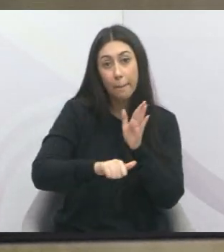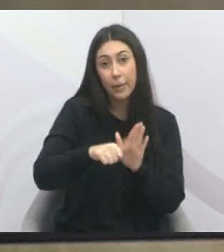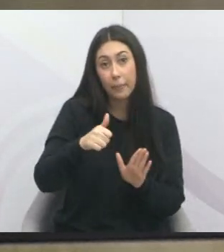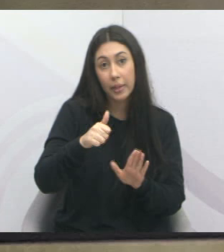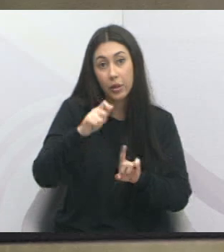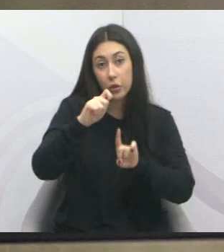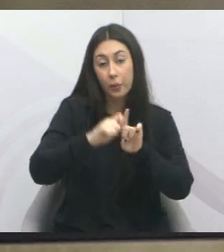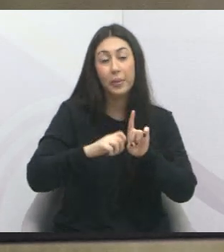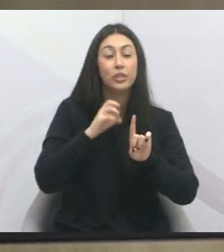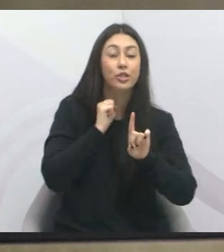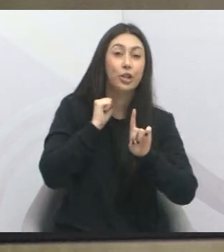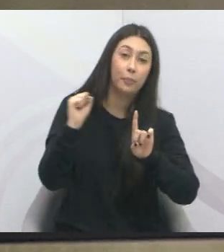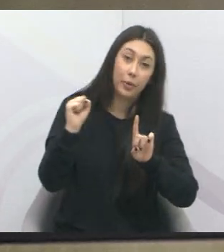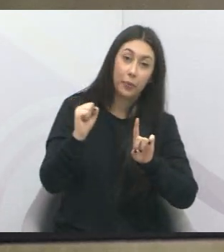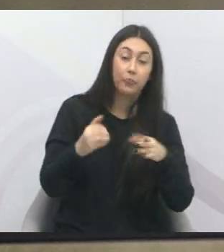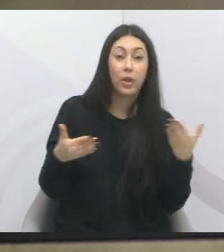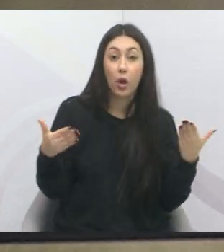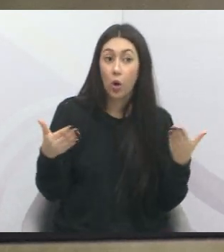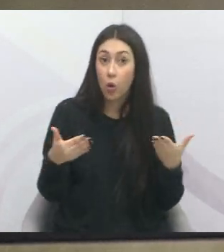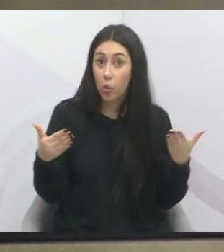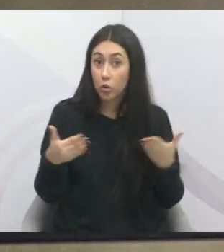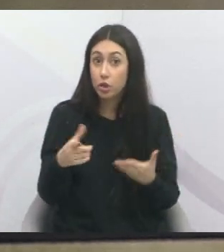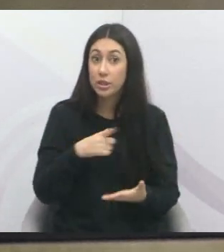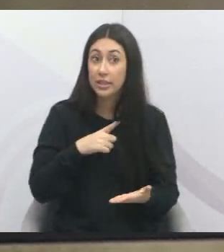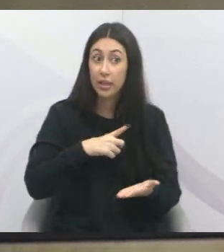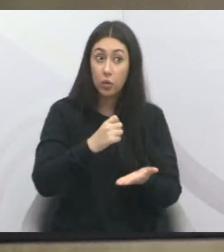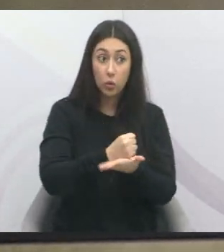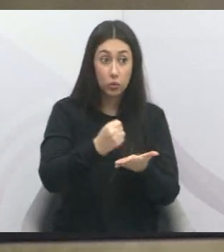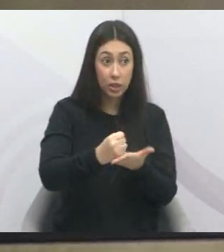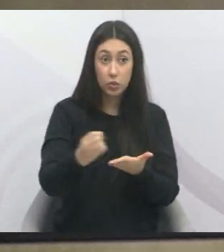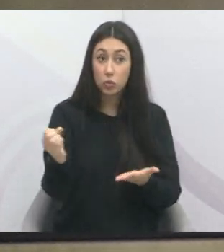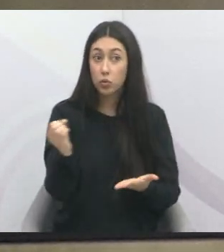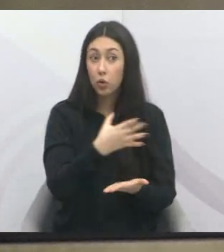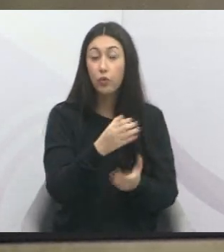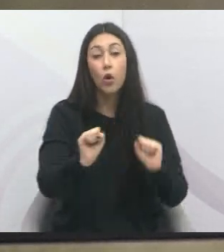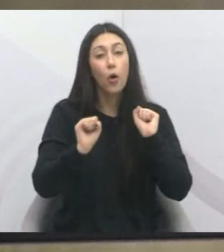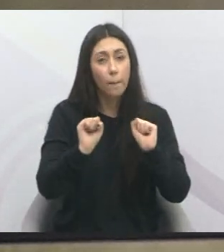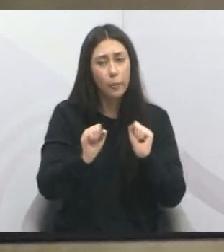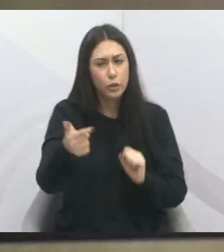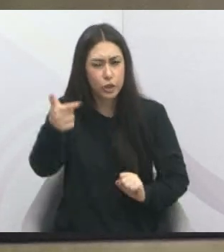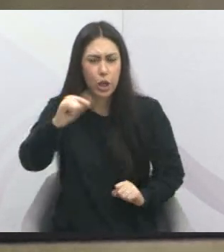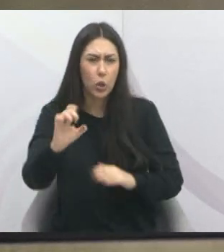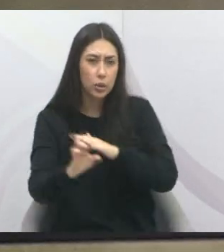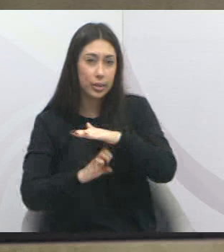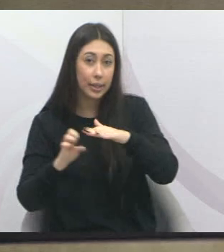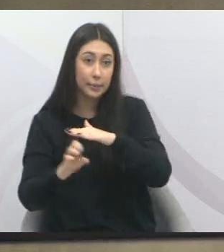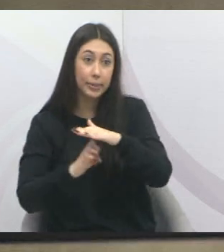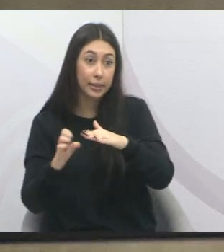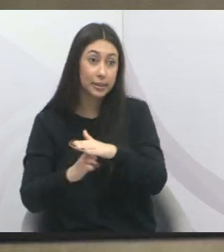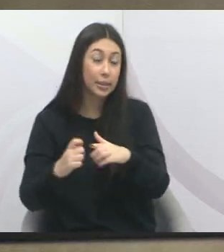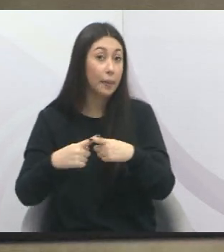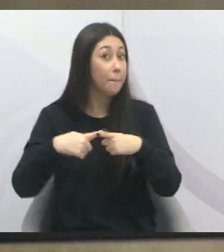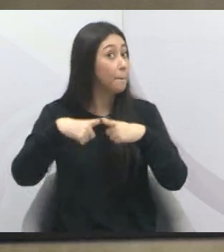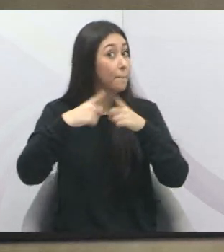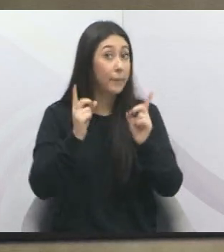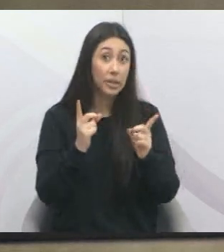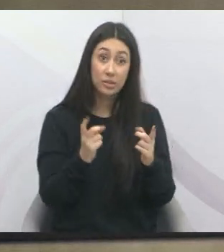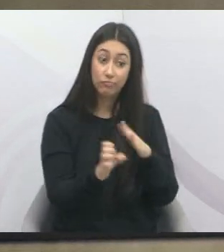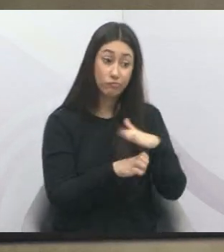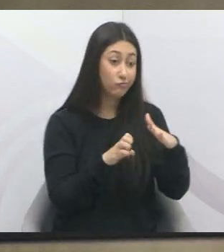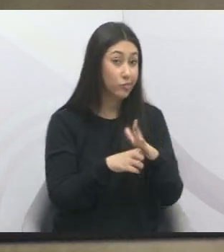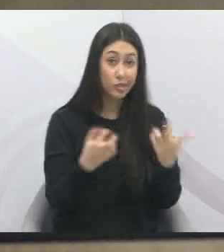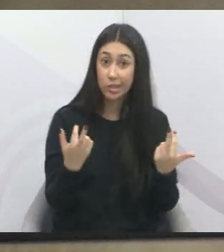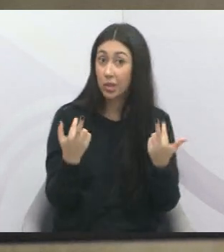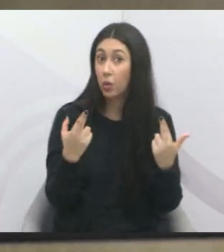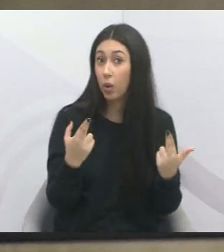novo. Então, hoje, eles estão com um contrato novo, poderia ter sido uma outra empresa, mas é a mesma empresa que está